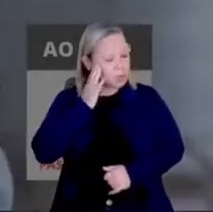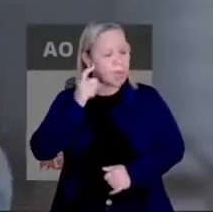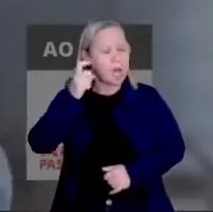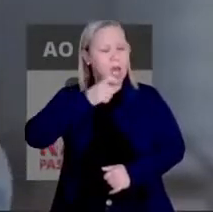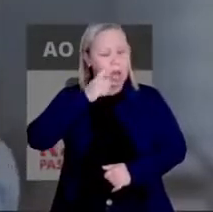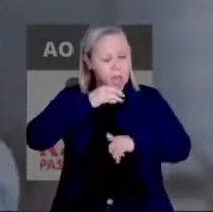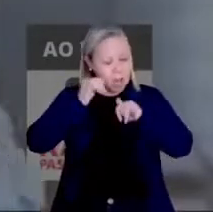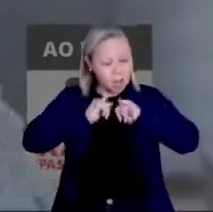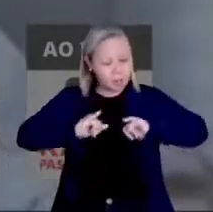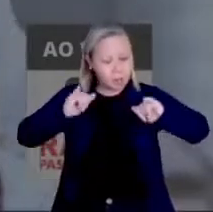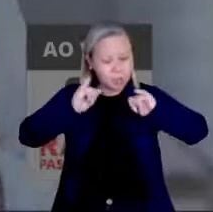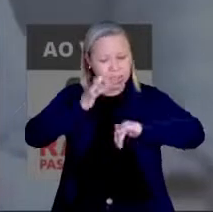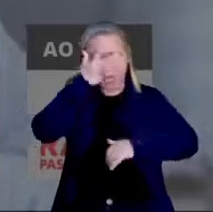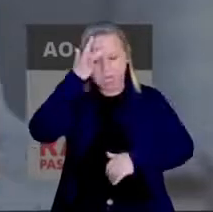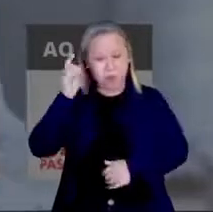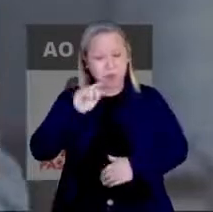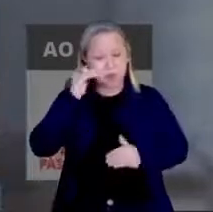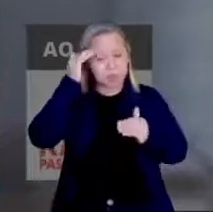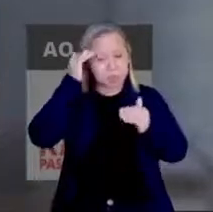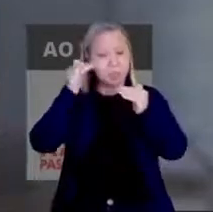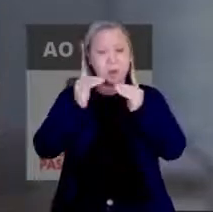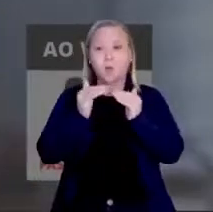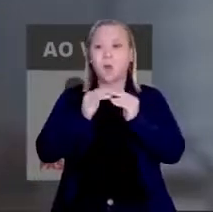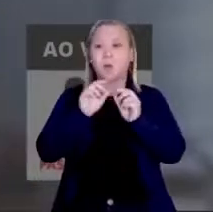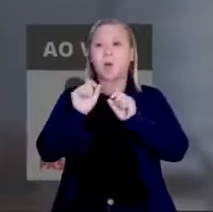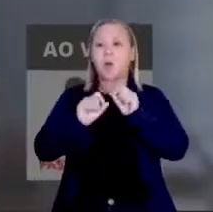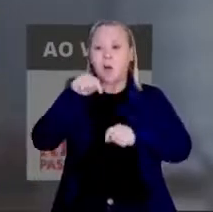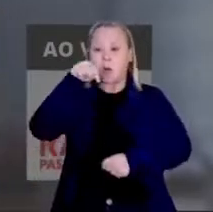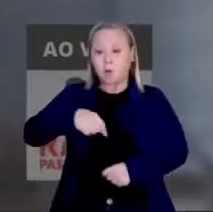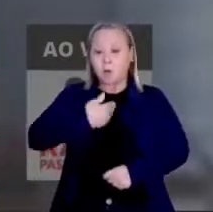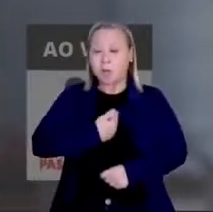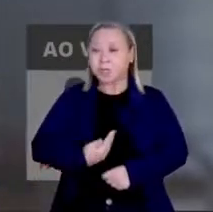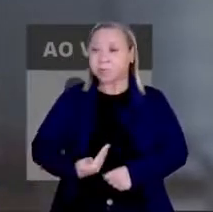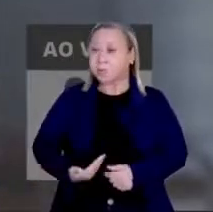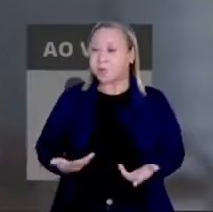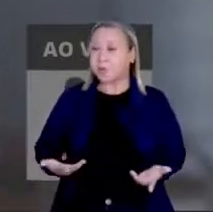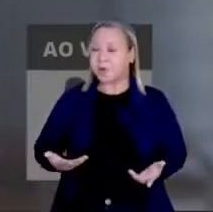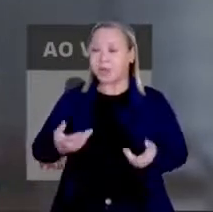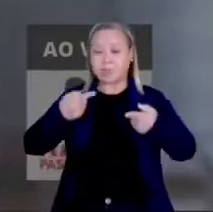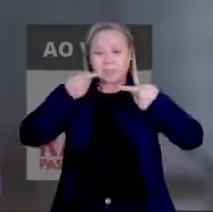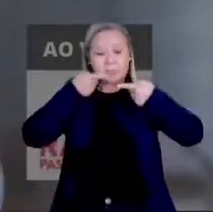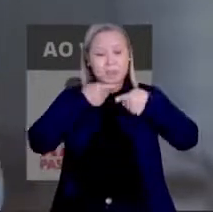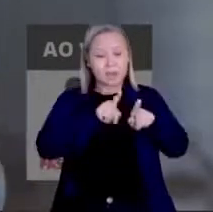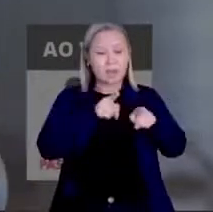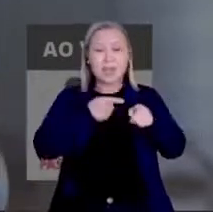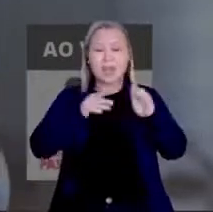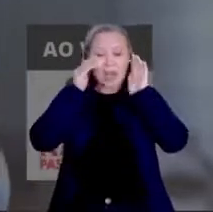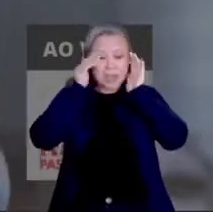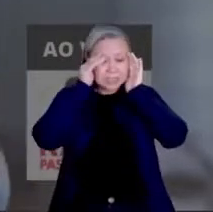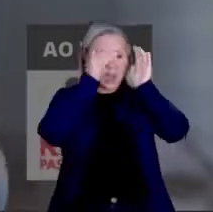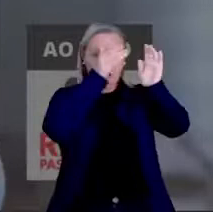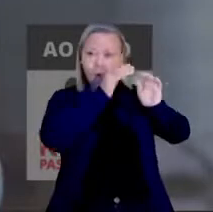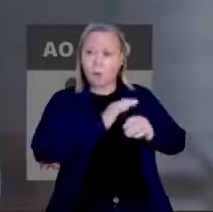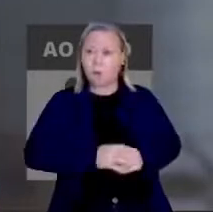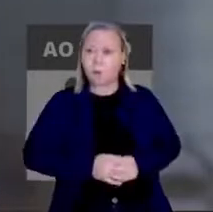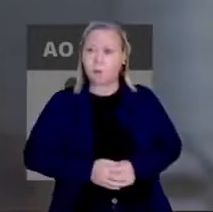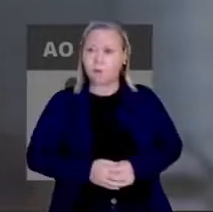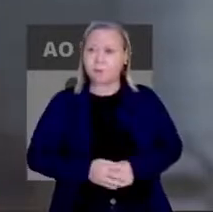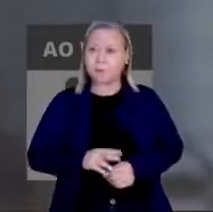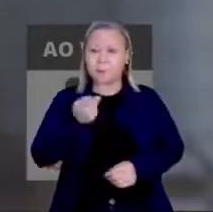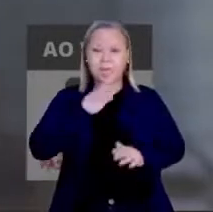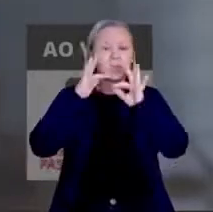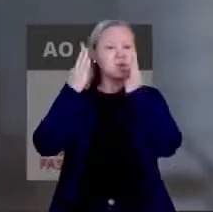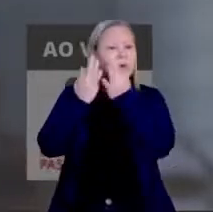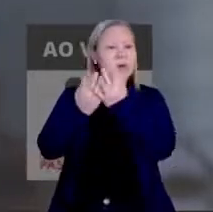Você pode fazer as contas, Mário, para você saber quantos anos eu fiquei sem aparecer nos meios de comunicação desse país.